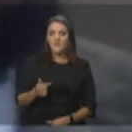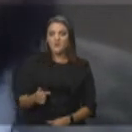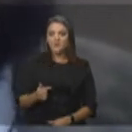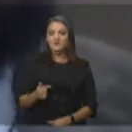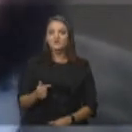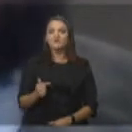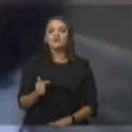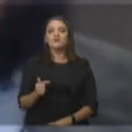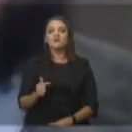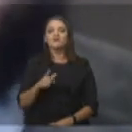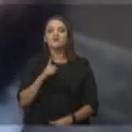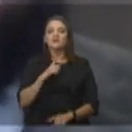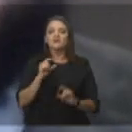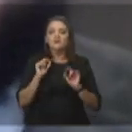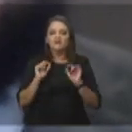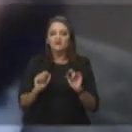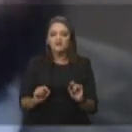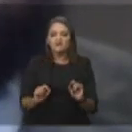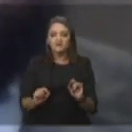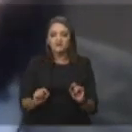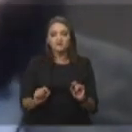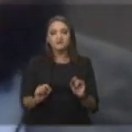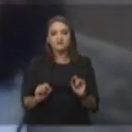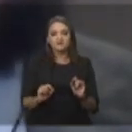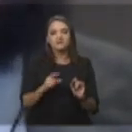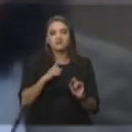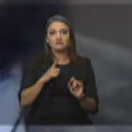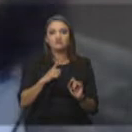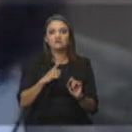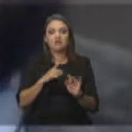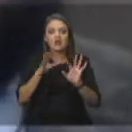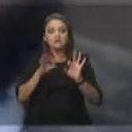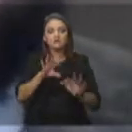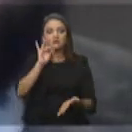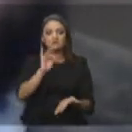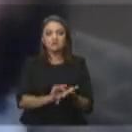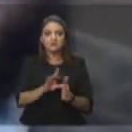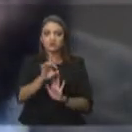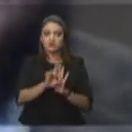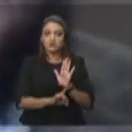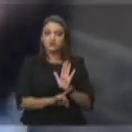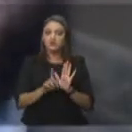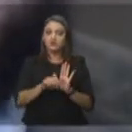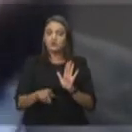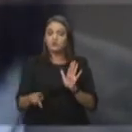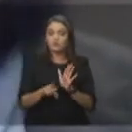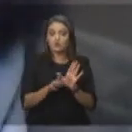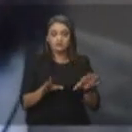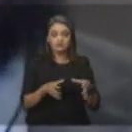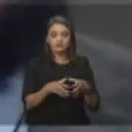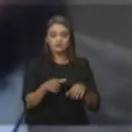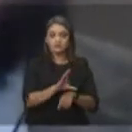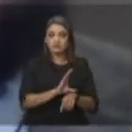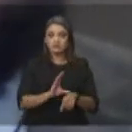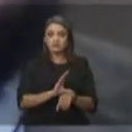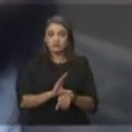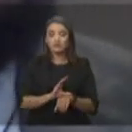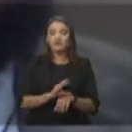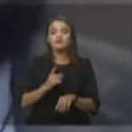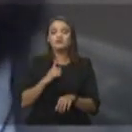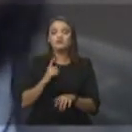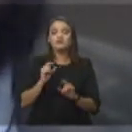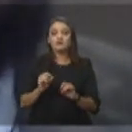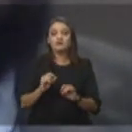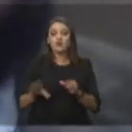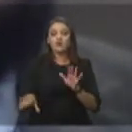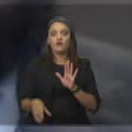que nós tivemos o reconhecimento desse direito como integrantes do bloco de constitucionalidade antes mesmo da edição